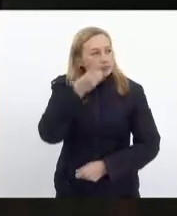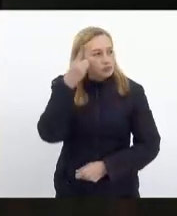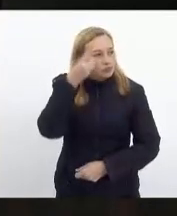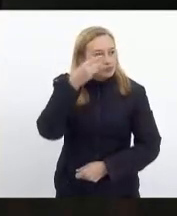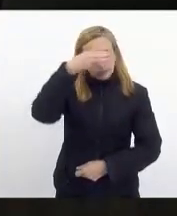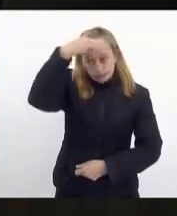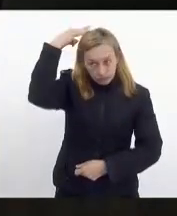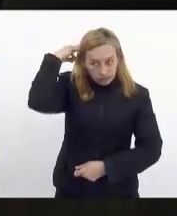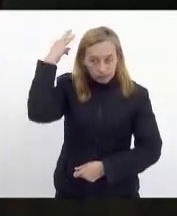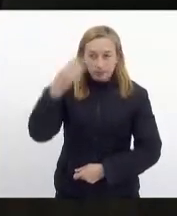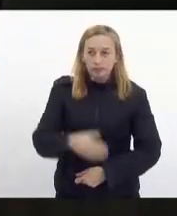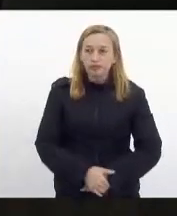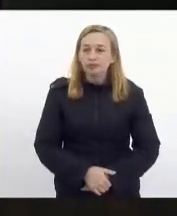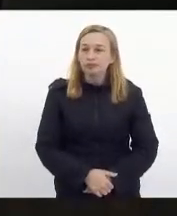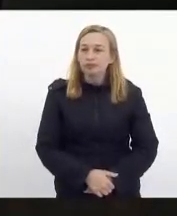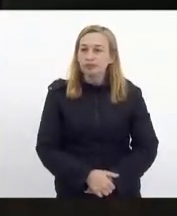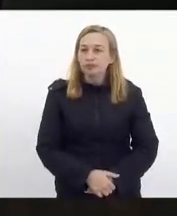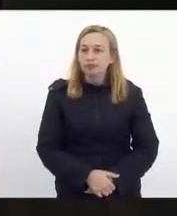Márcio Pacheco.